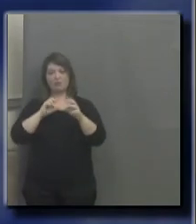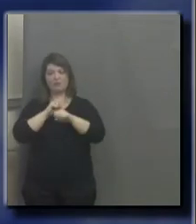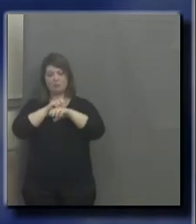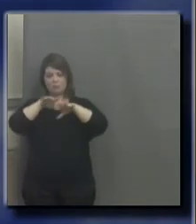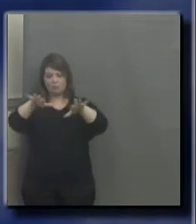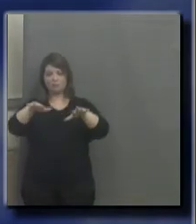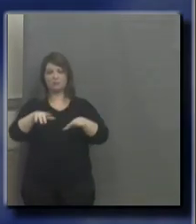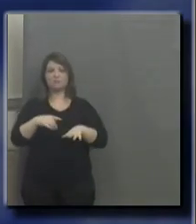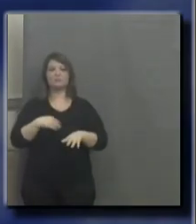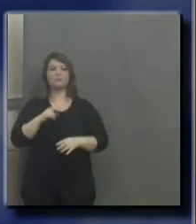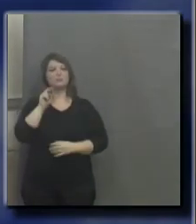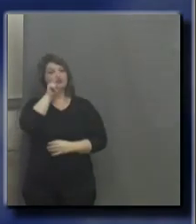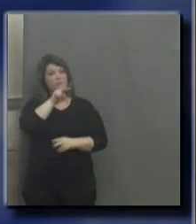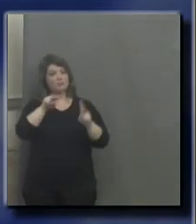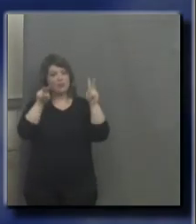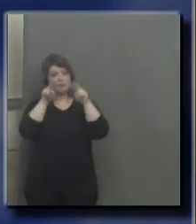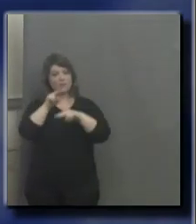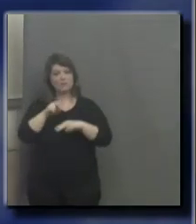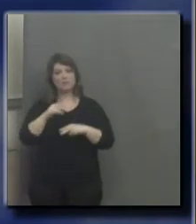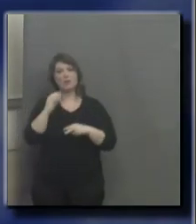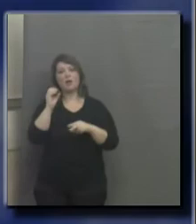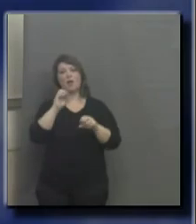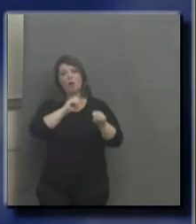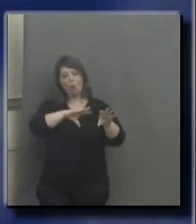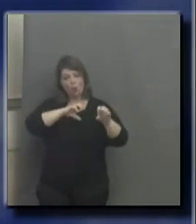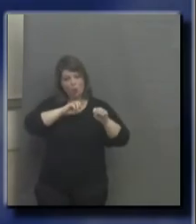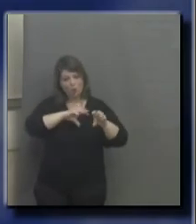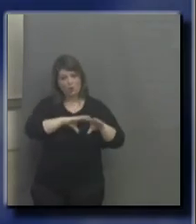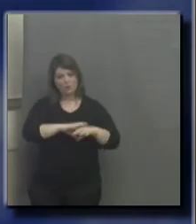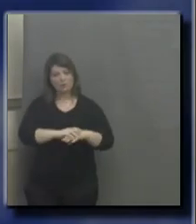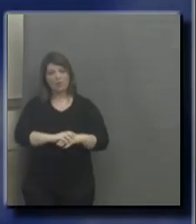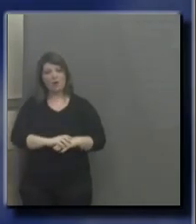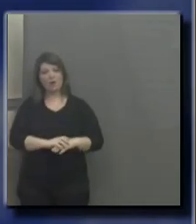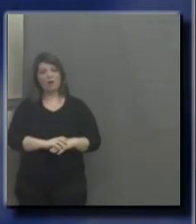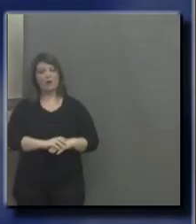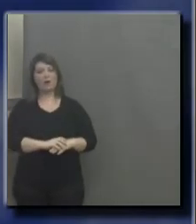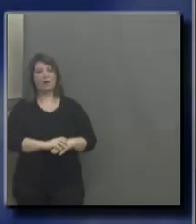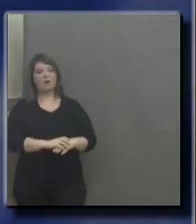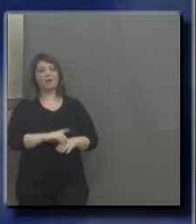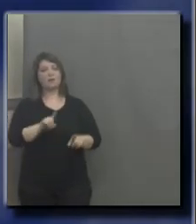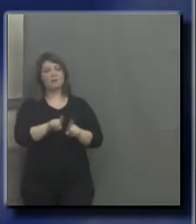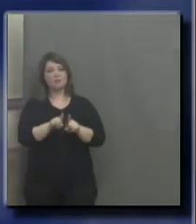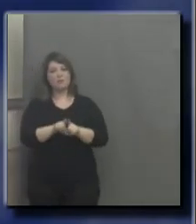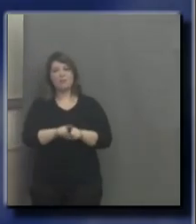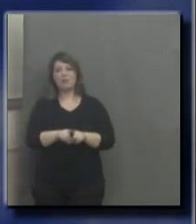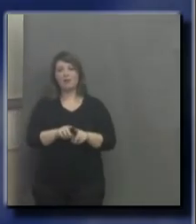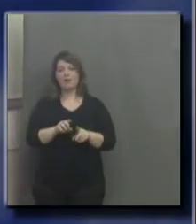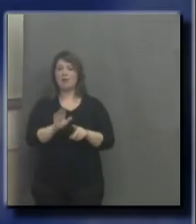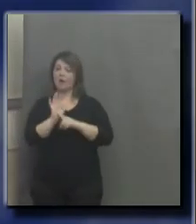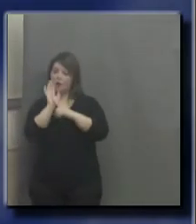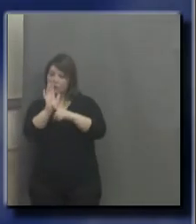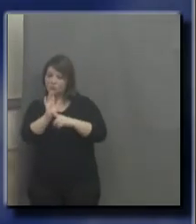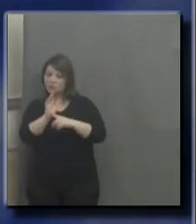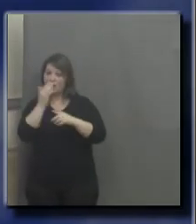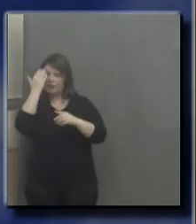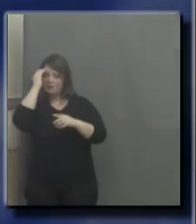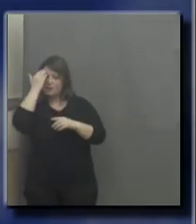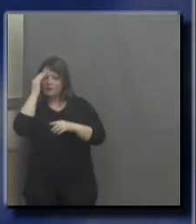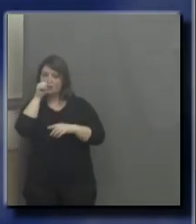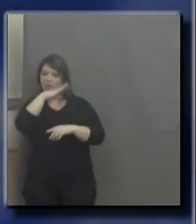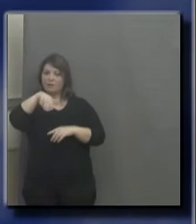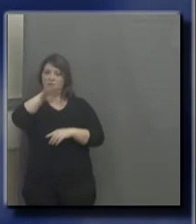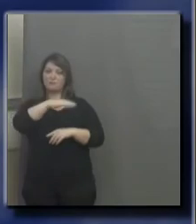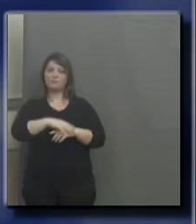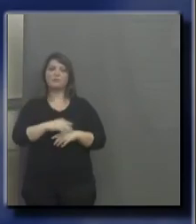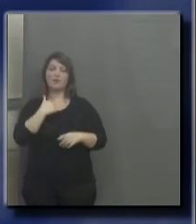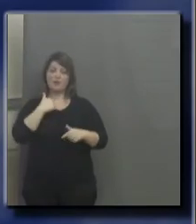e visando orientar um pouco, dar parâmetros para essa discussão. Eu acho que esse